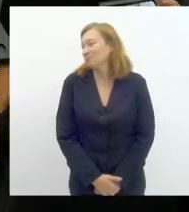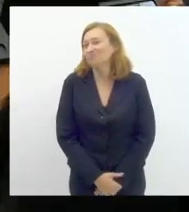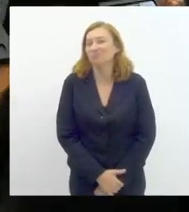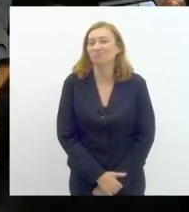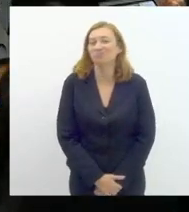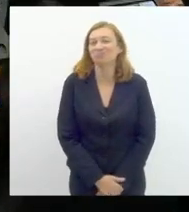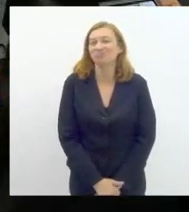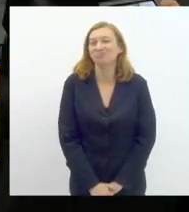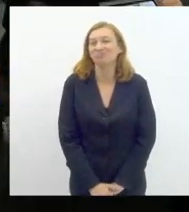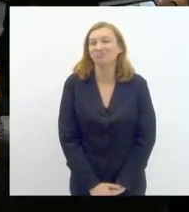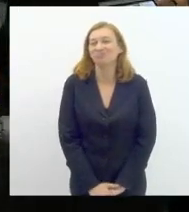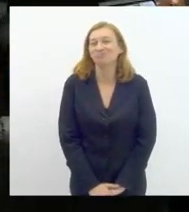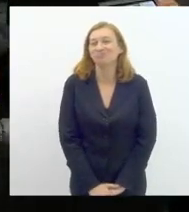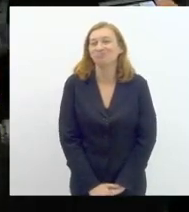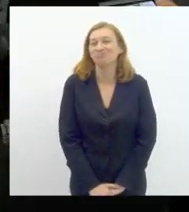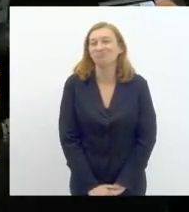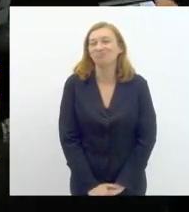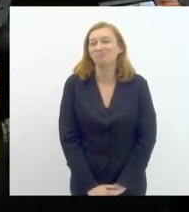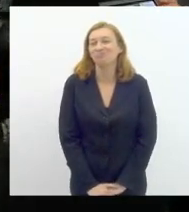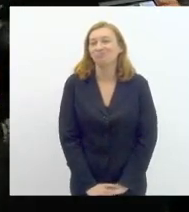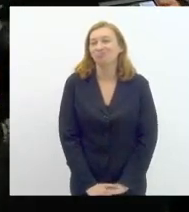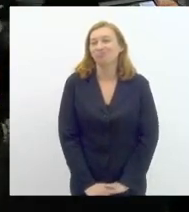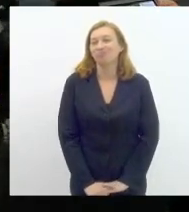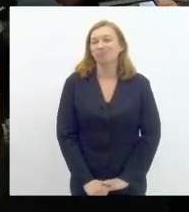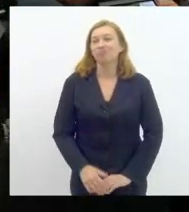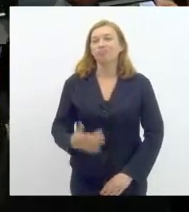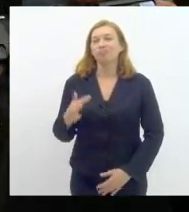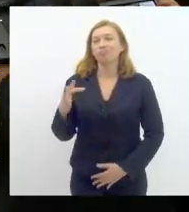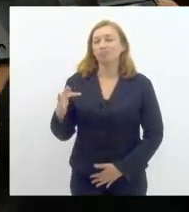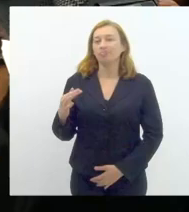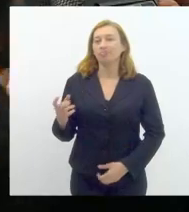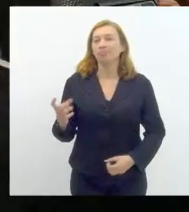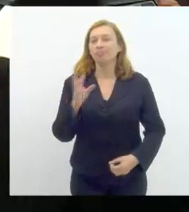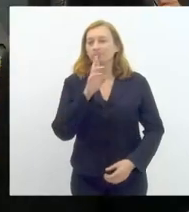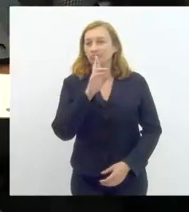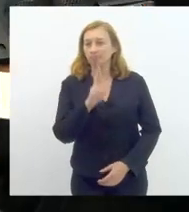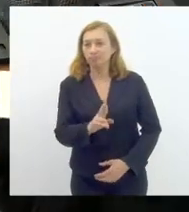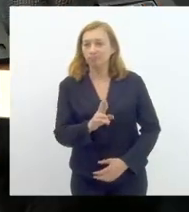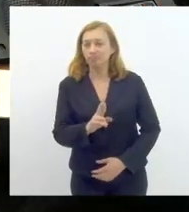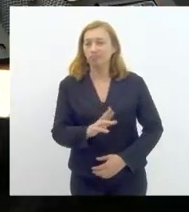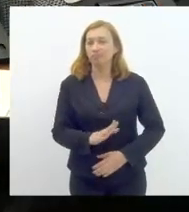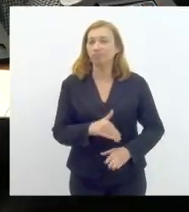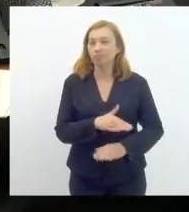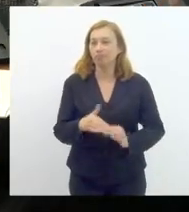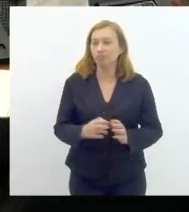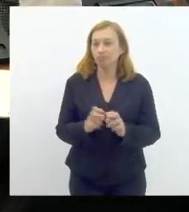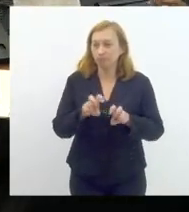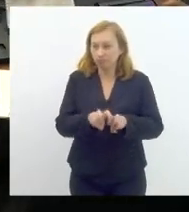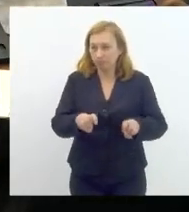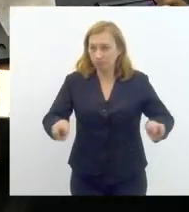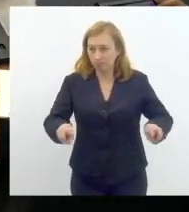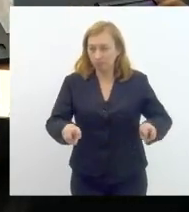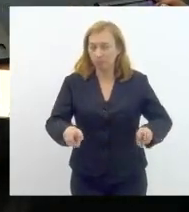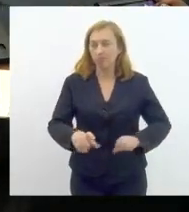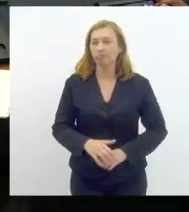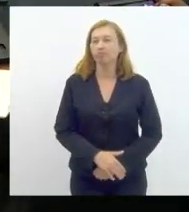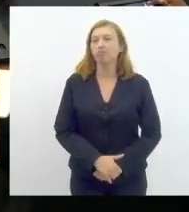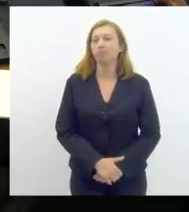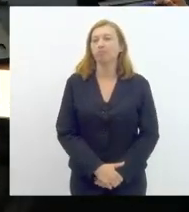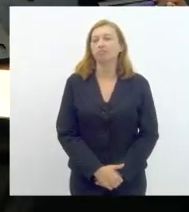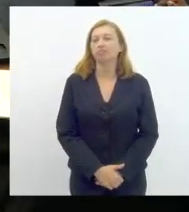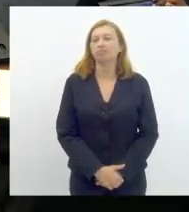Breve traremos o resultado da mesa diretora, depois que todos e todas sentarem em seus